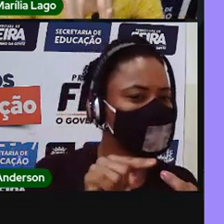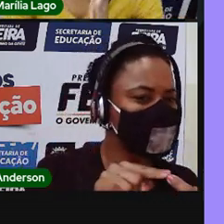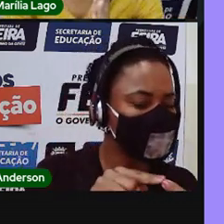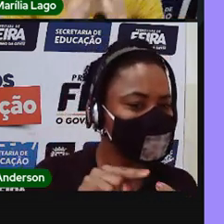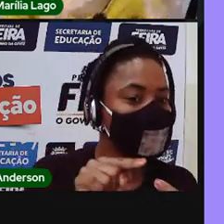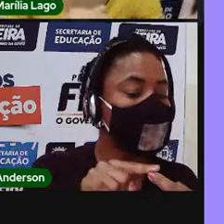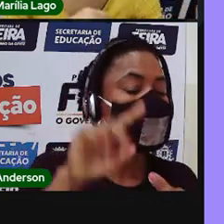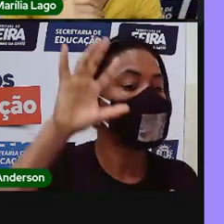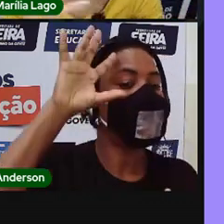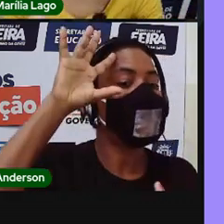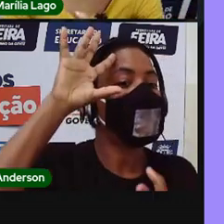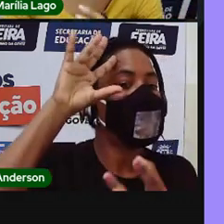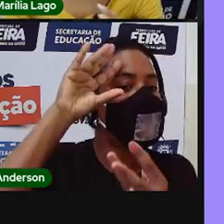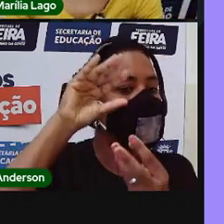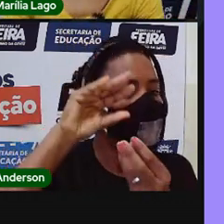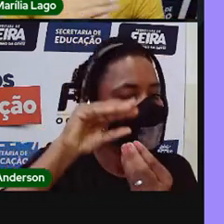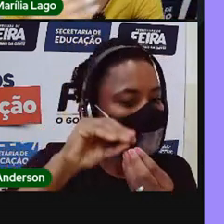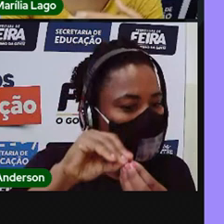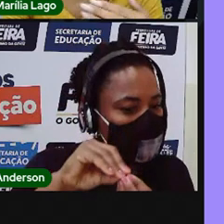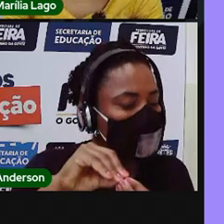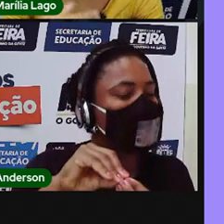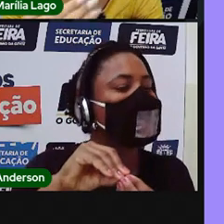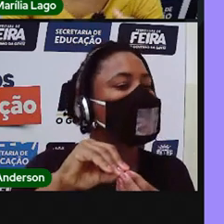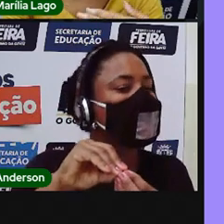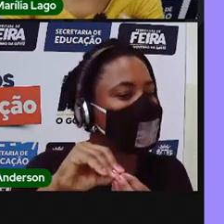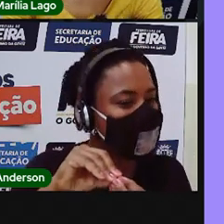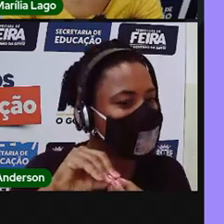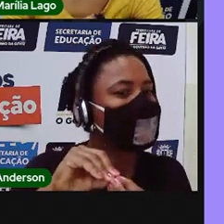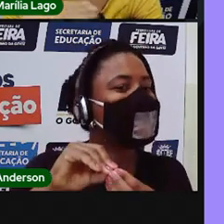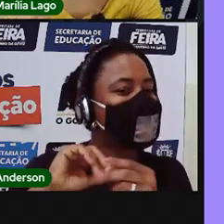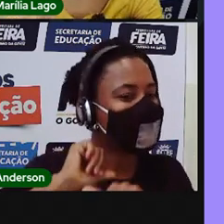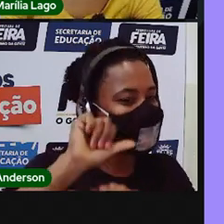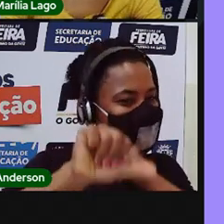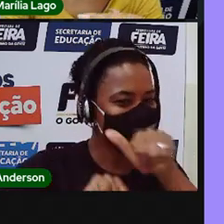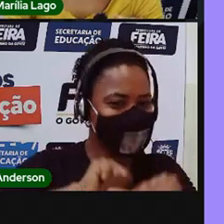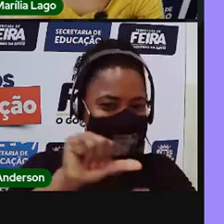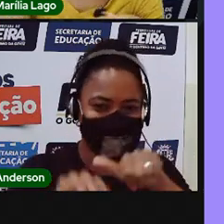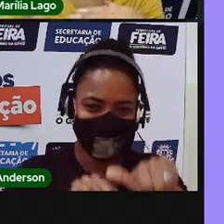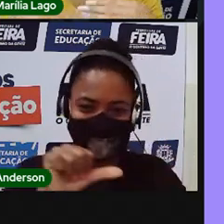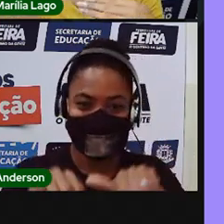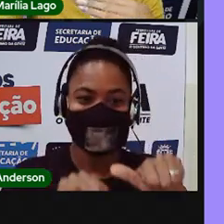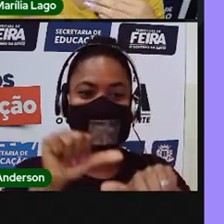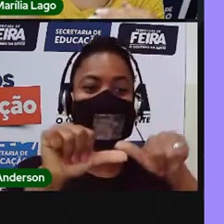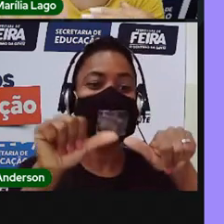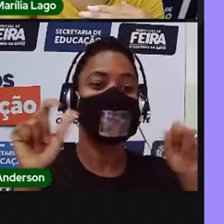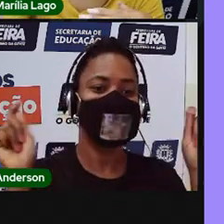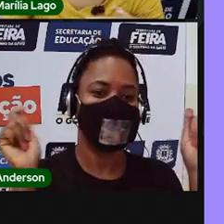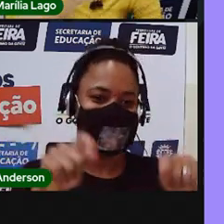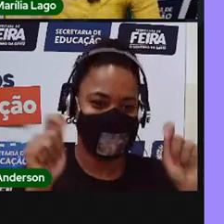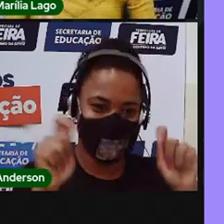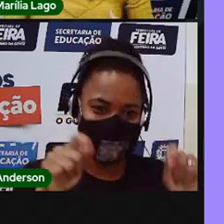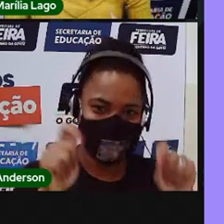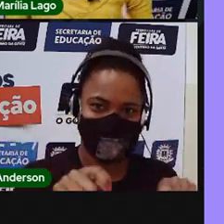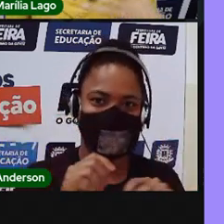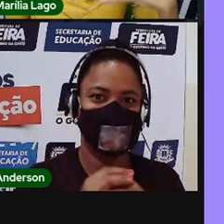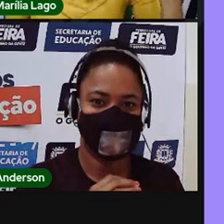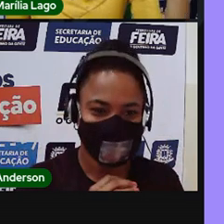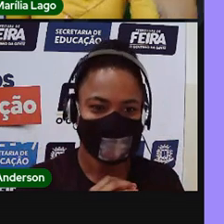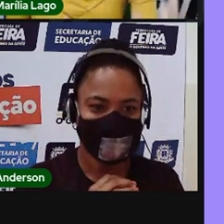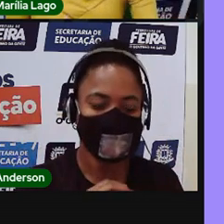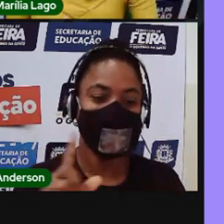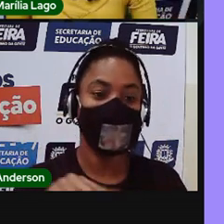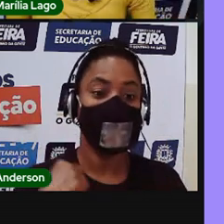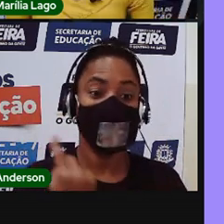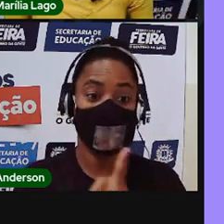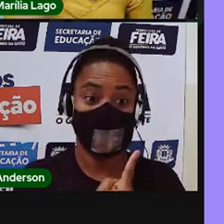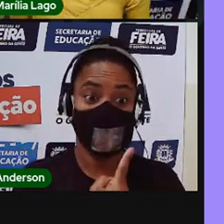Então, a gente tem uma reflexão. E esse processo do protagonismo, ele acontece diariamente. Sempre vamos ter, né,